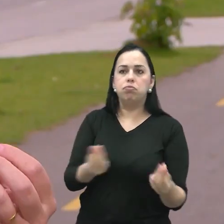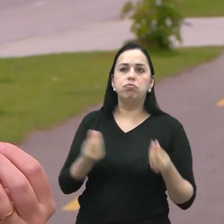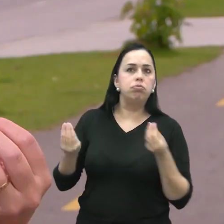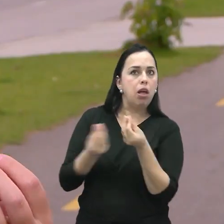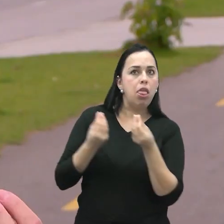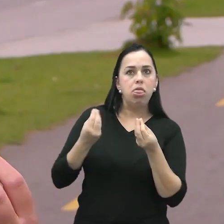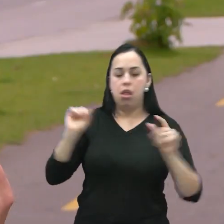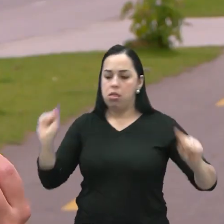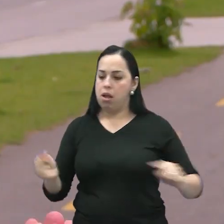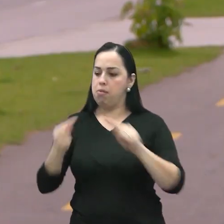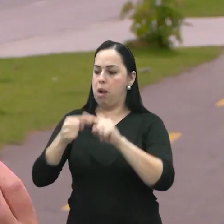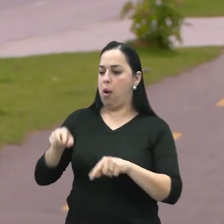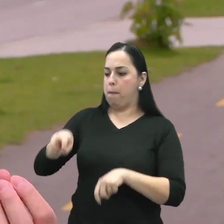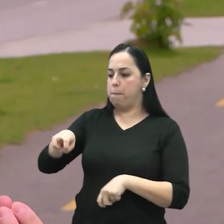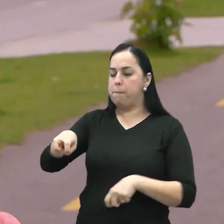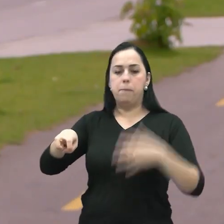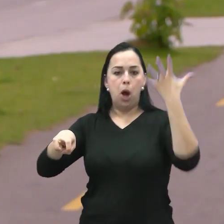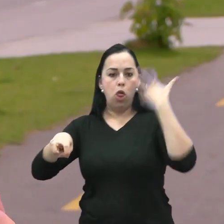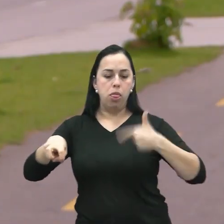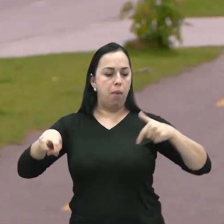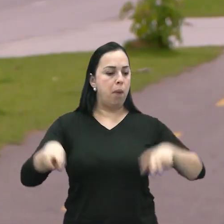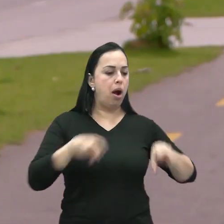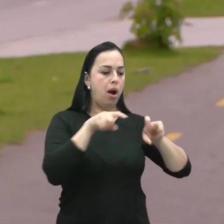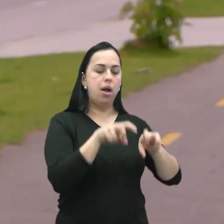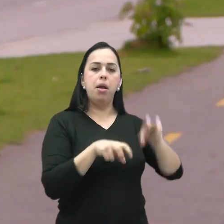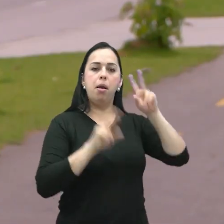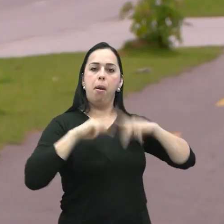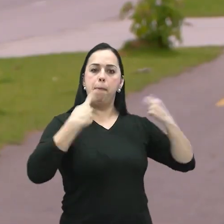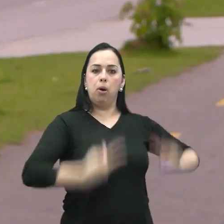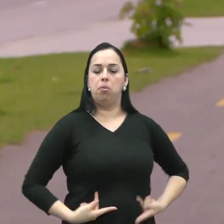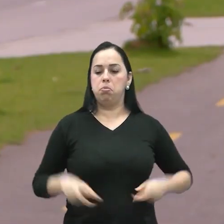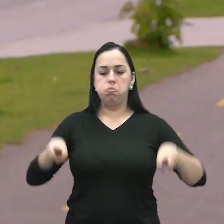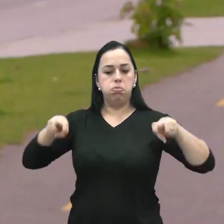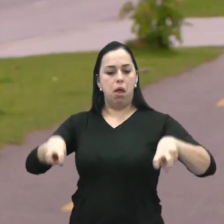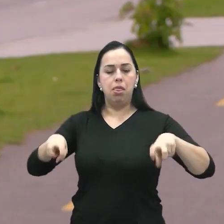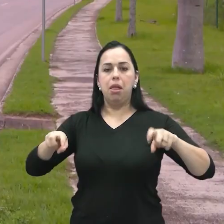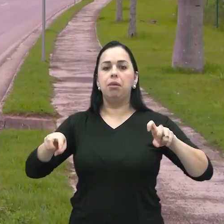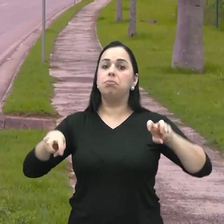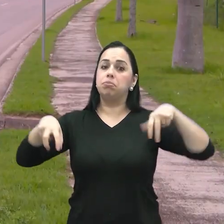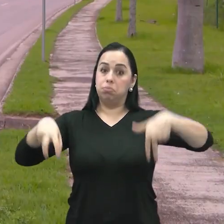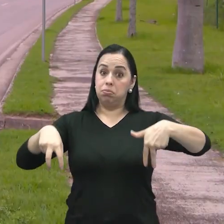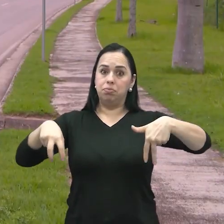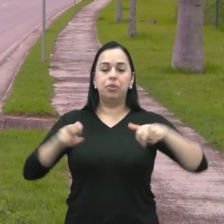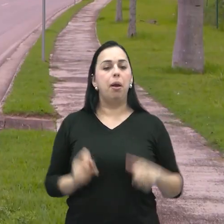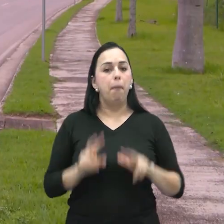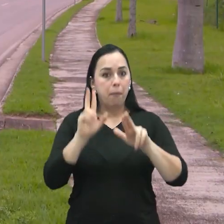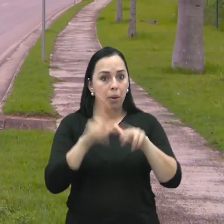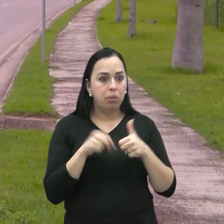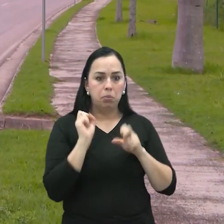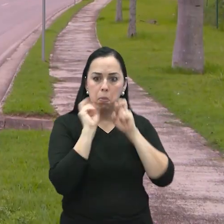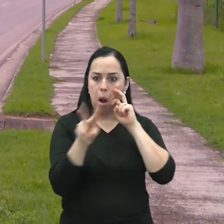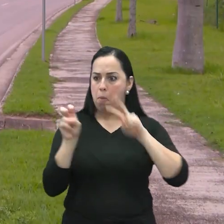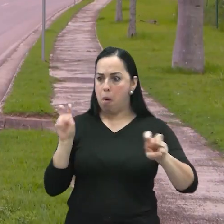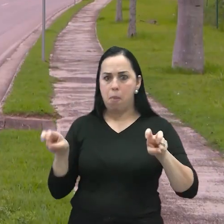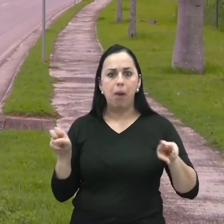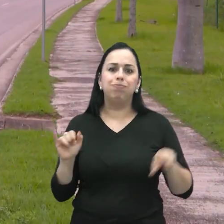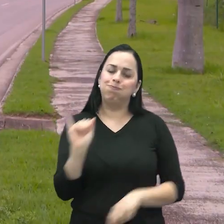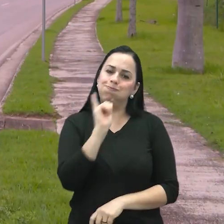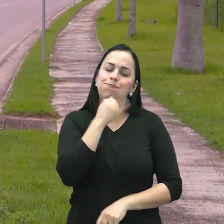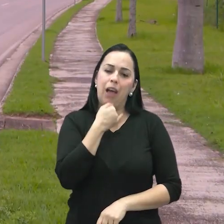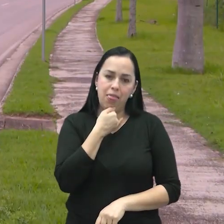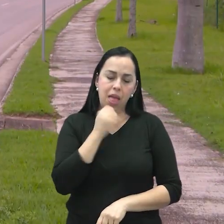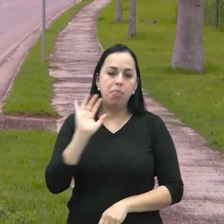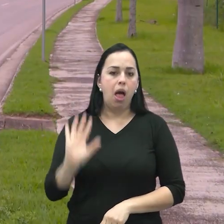uma coisa pensada para as duas partes, né? Tanto para o ser humano como para os animais também. Com essas aparições, infelizmente,